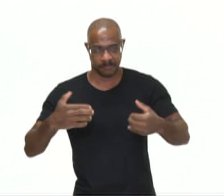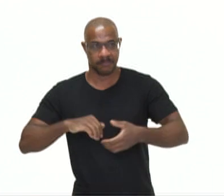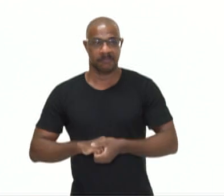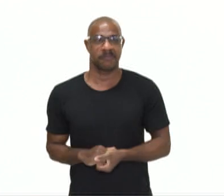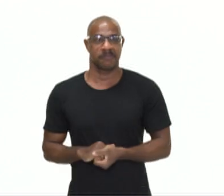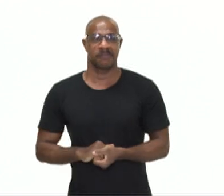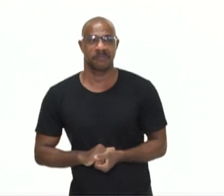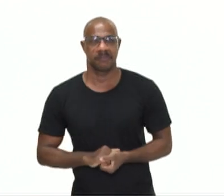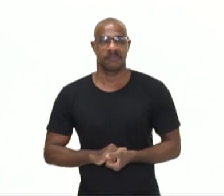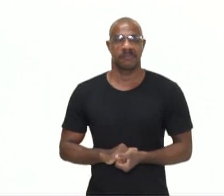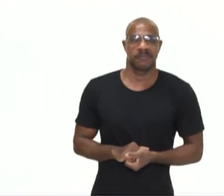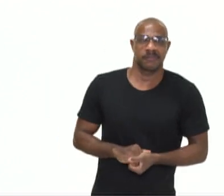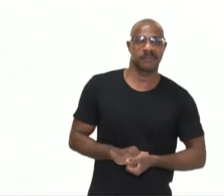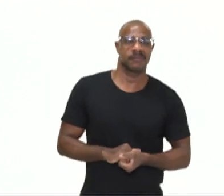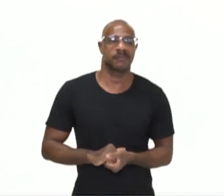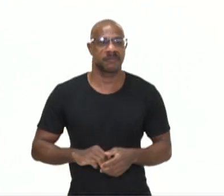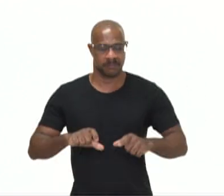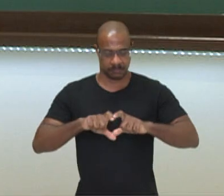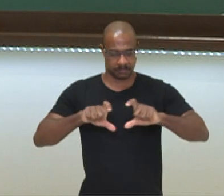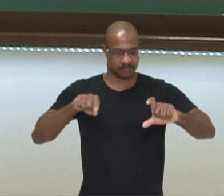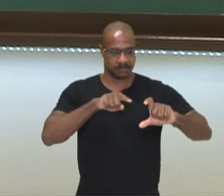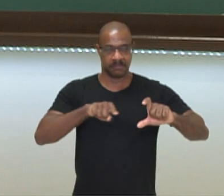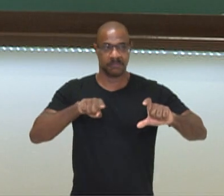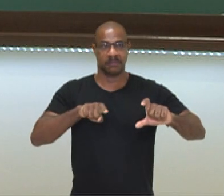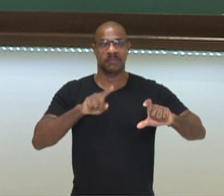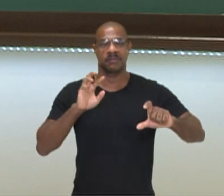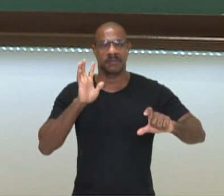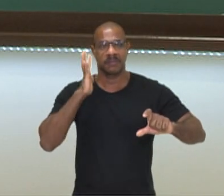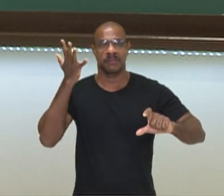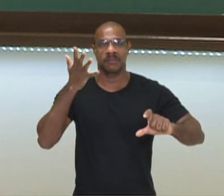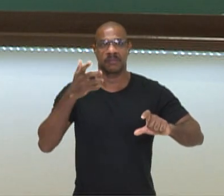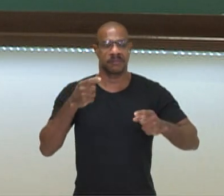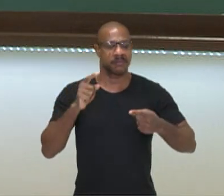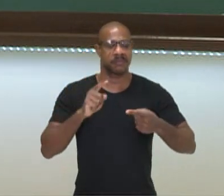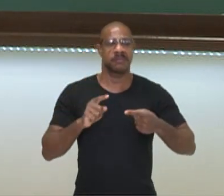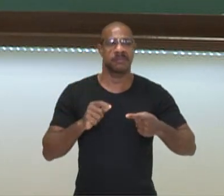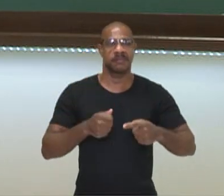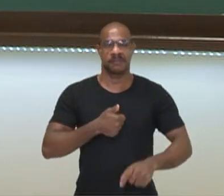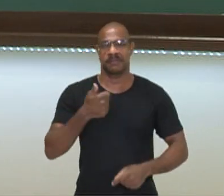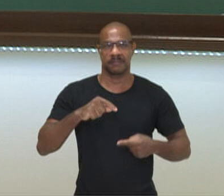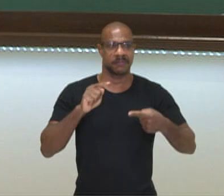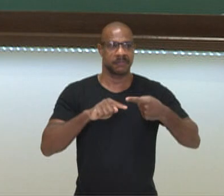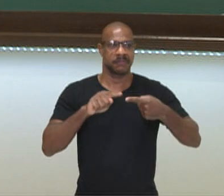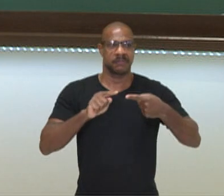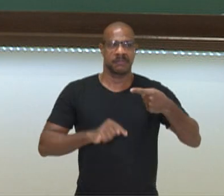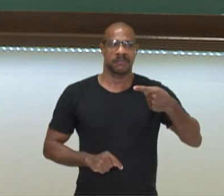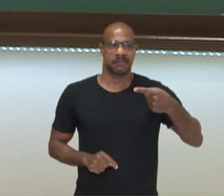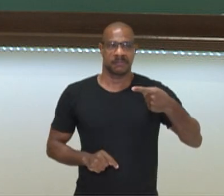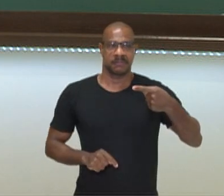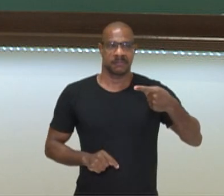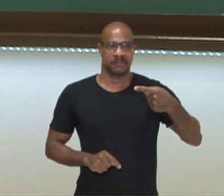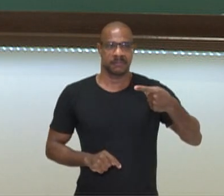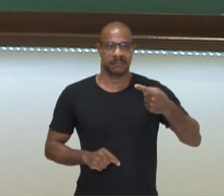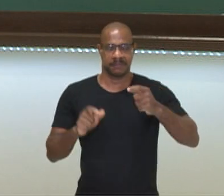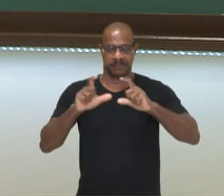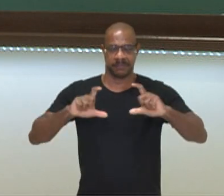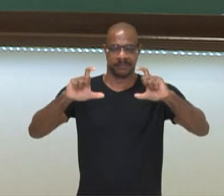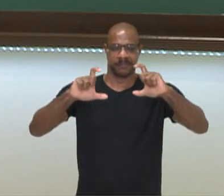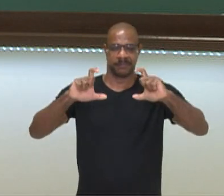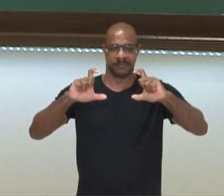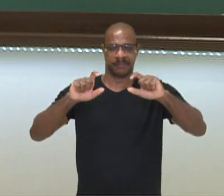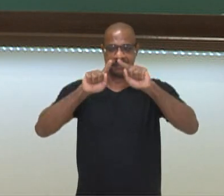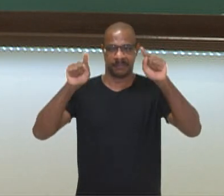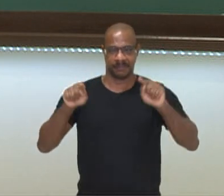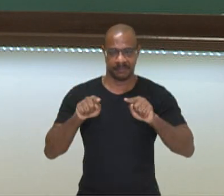expressão com parênteses, colchetes, o que eu resolvo primeiro? Bom, parênteses, colchetes, eles são o quê? São sinais